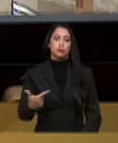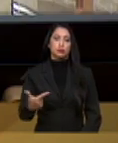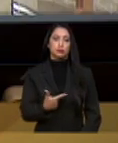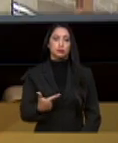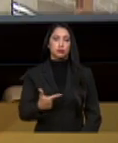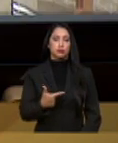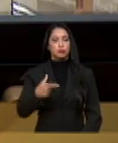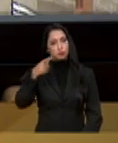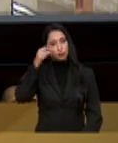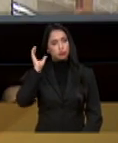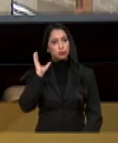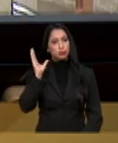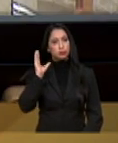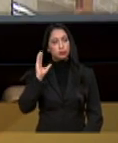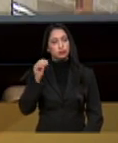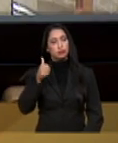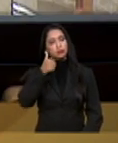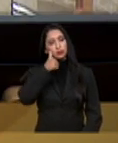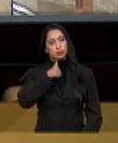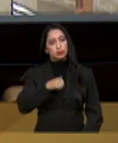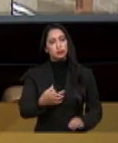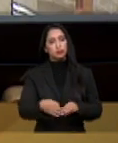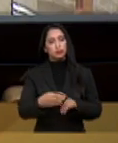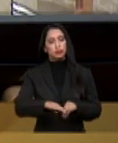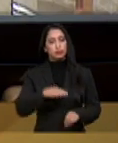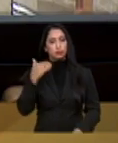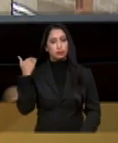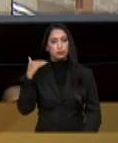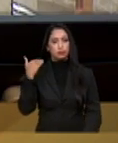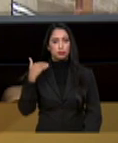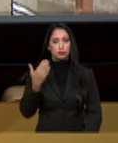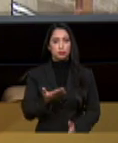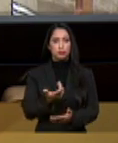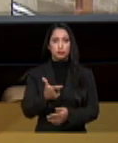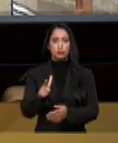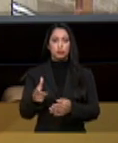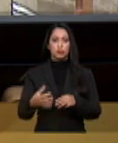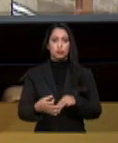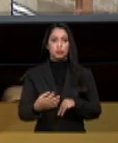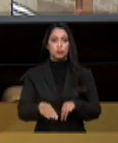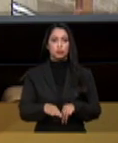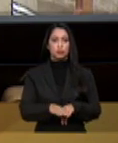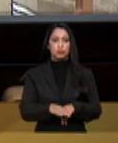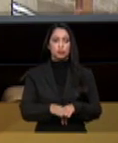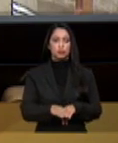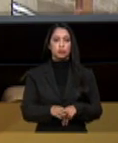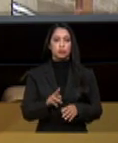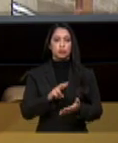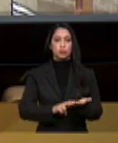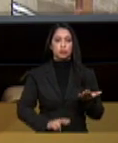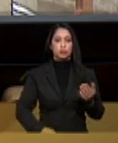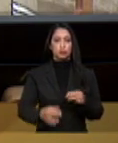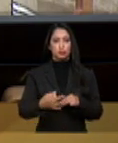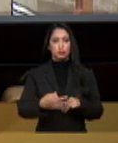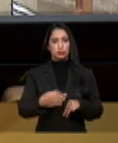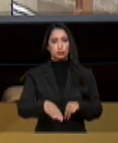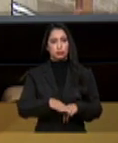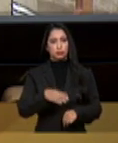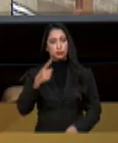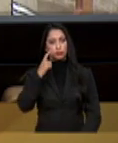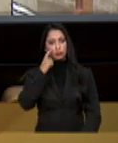Ao fundo, junto à parede de mármore clara, uma bandeira do Brasil. Especialmente o relator, ministro